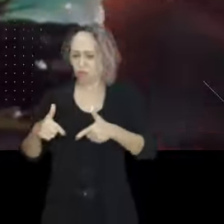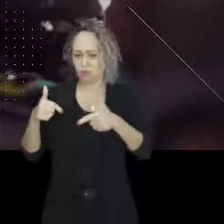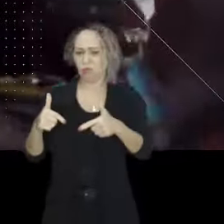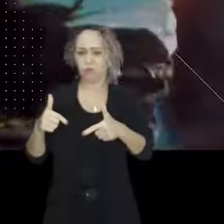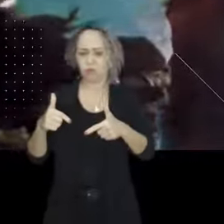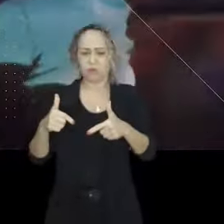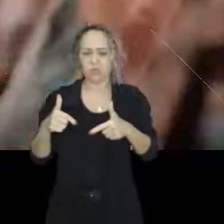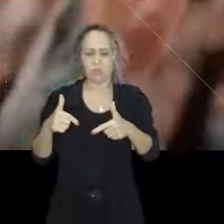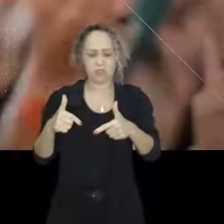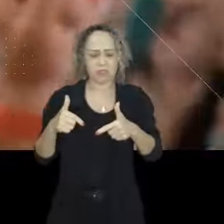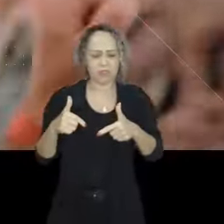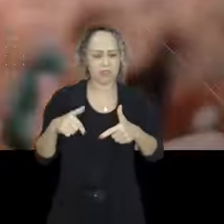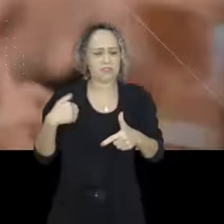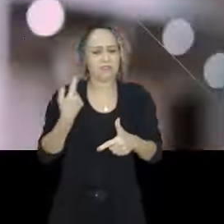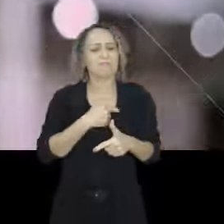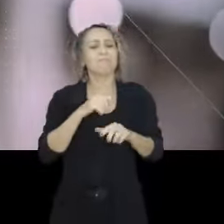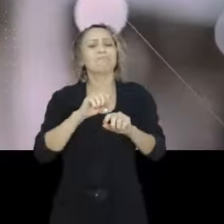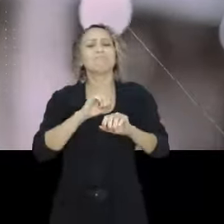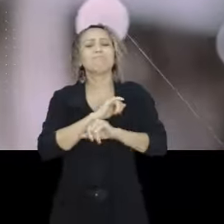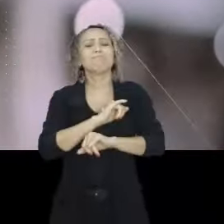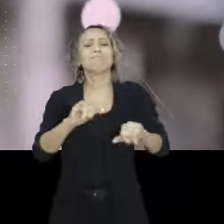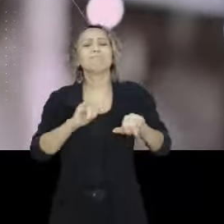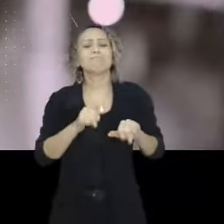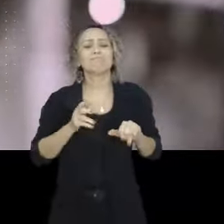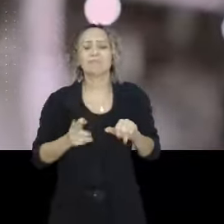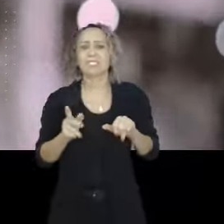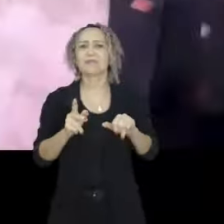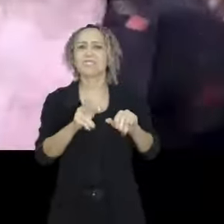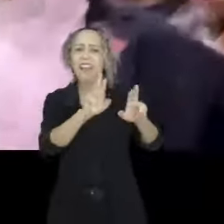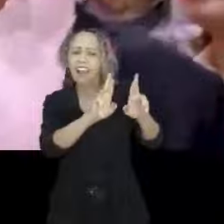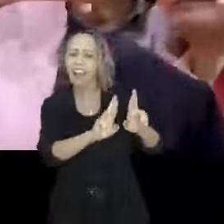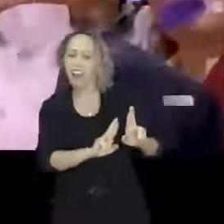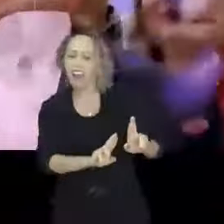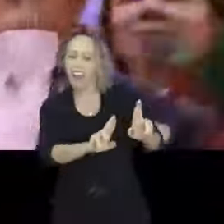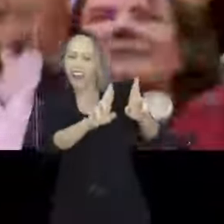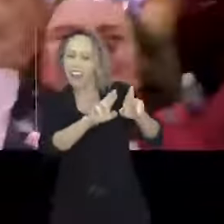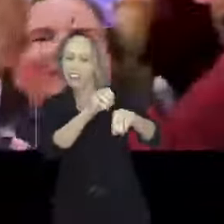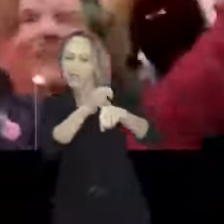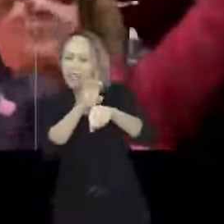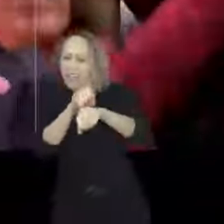sem deixar de transmitir a esperança.